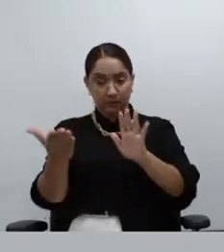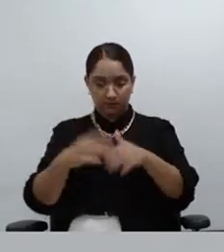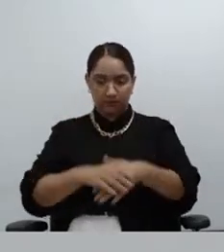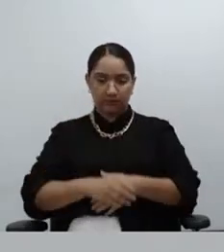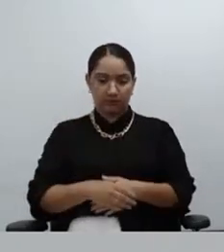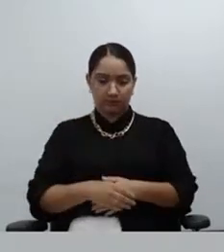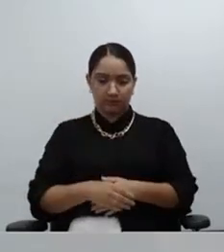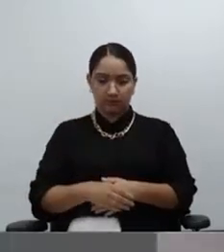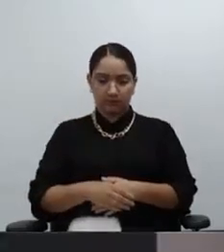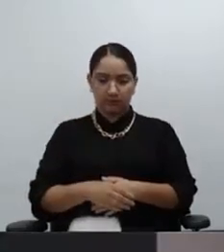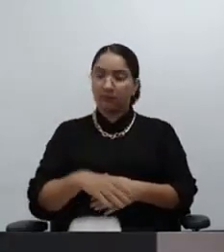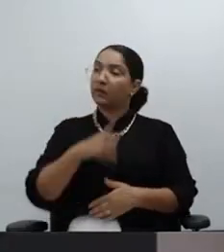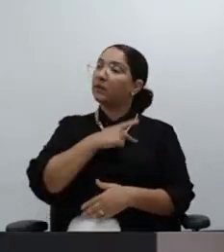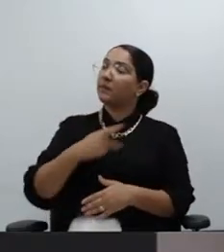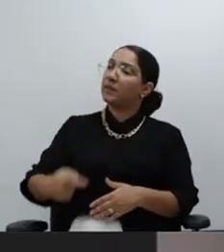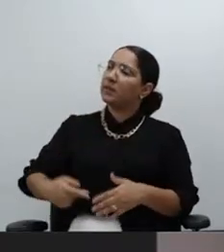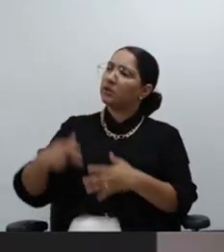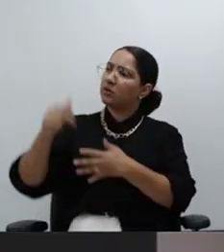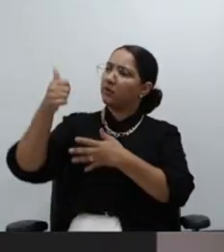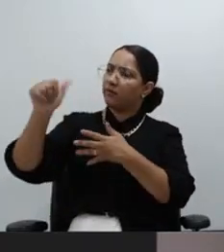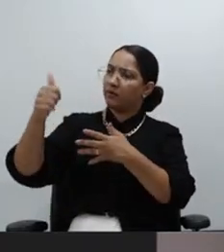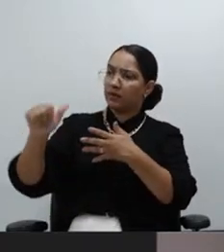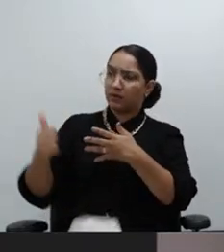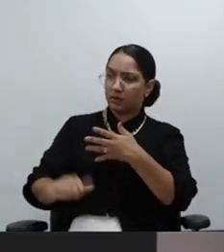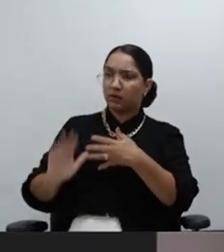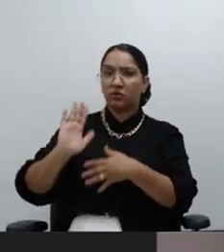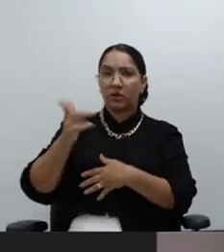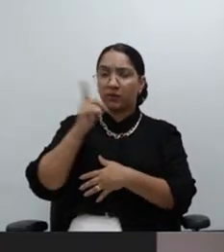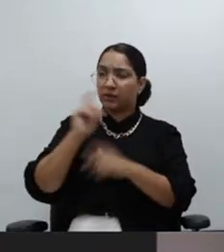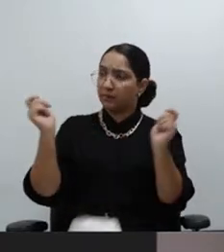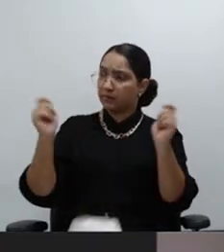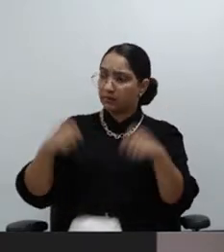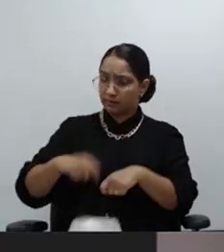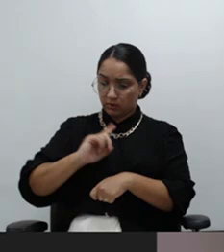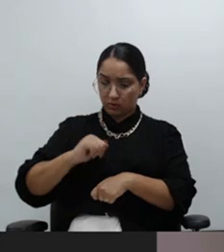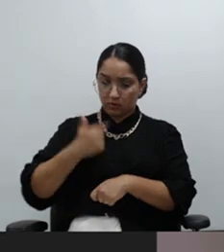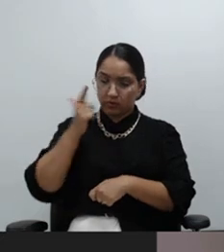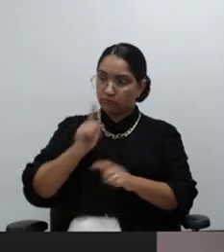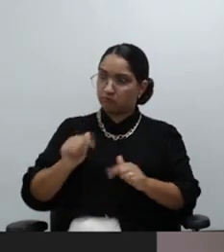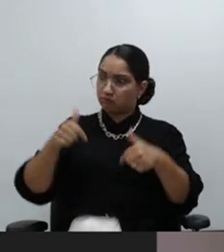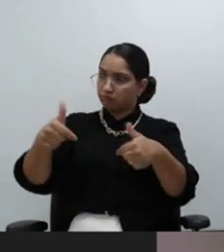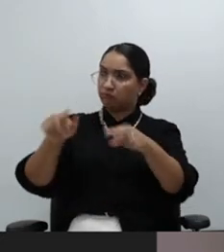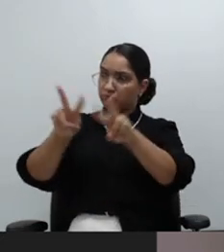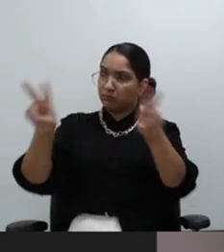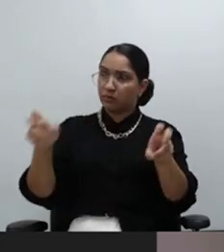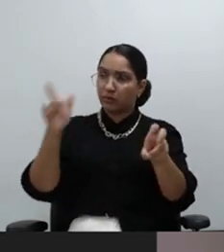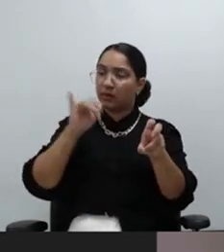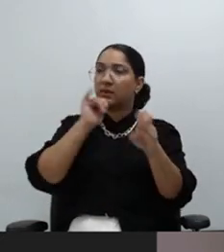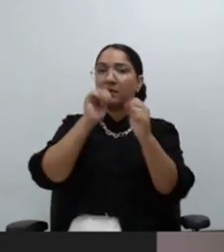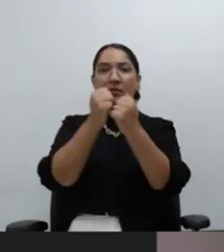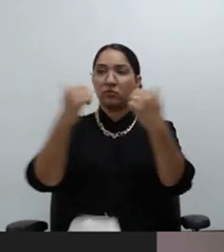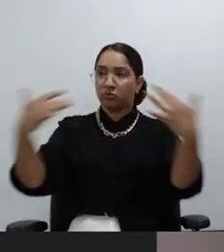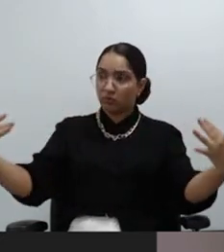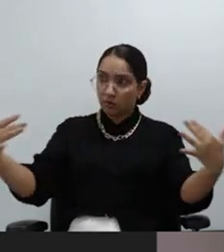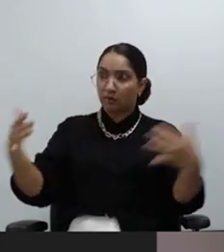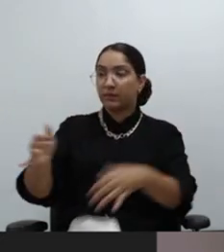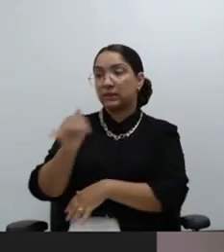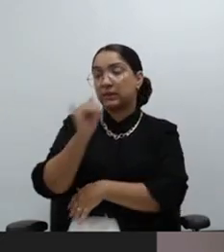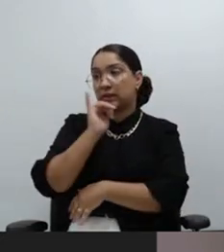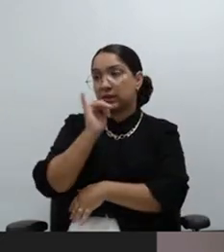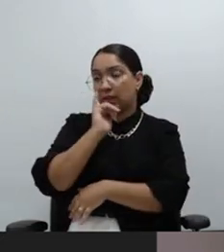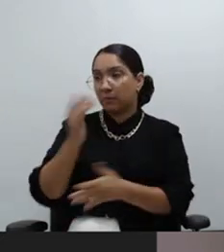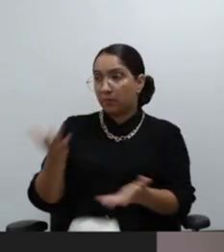presidente, foi avaliada junto com a CGA a possibilidade da gente realizar essas sessões no auditório, por exemplo, porque